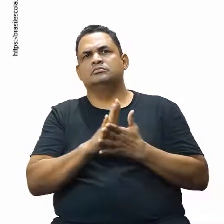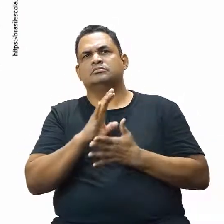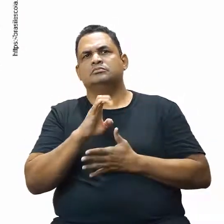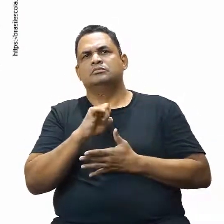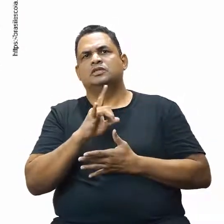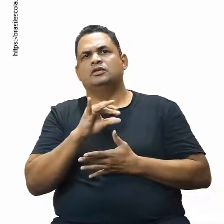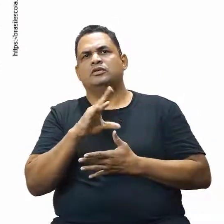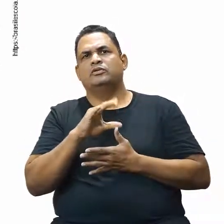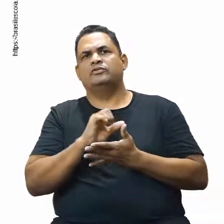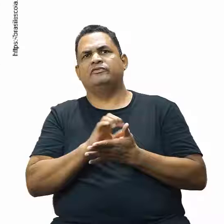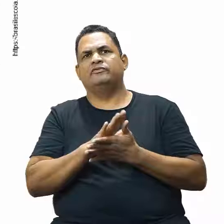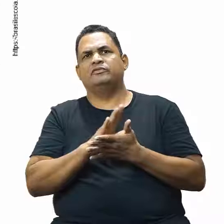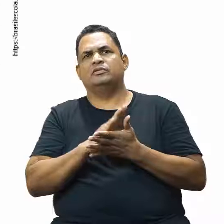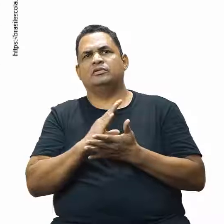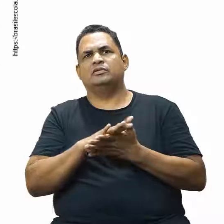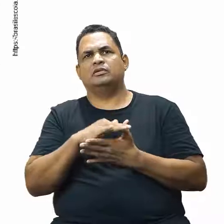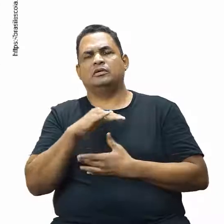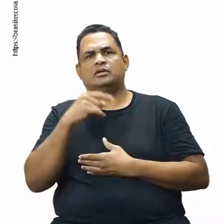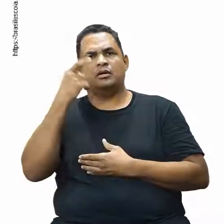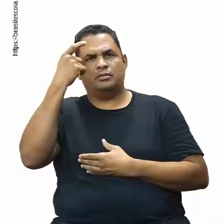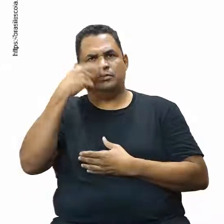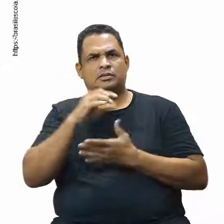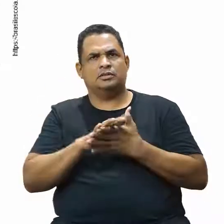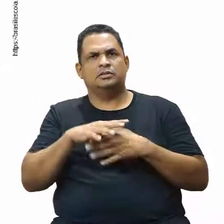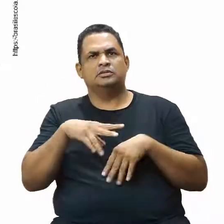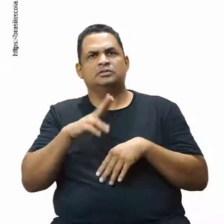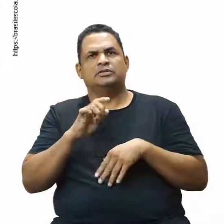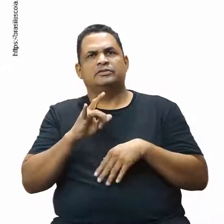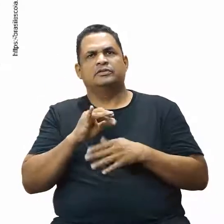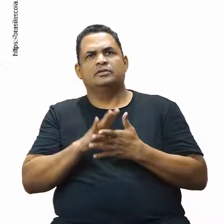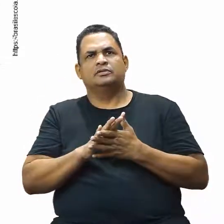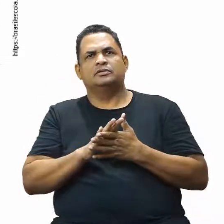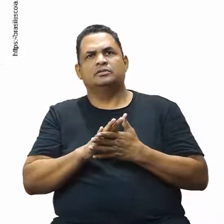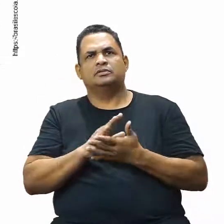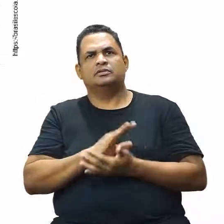mata, cabeça de vidro, saúva limão do norte,